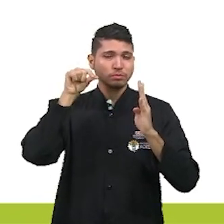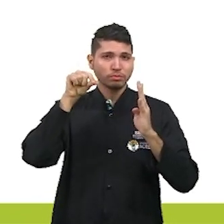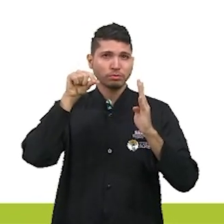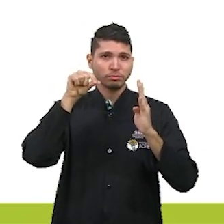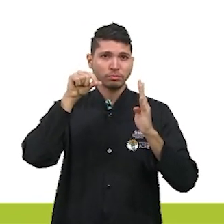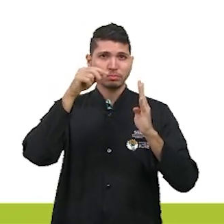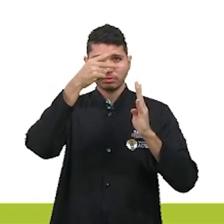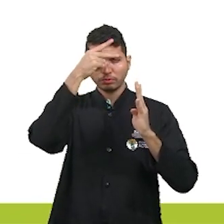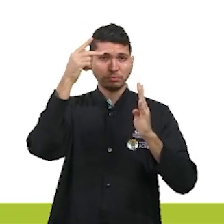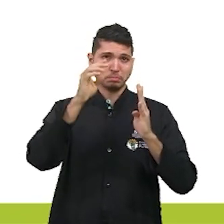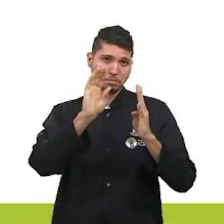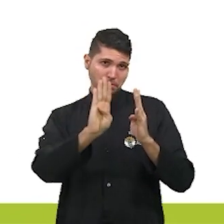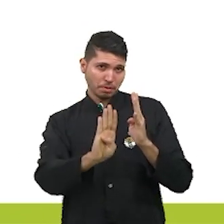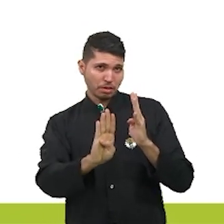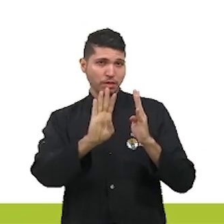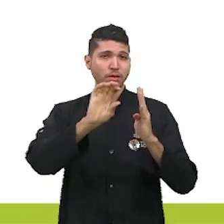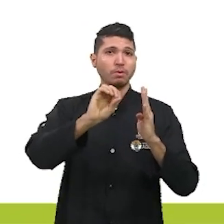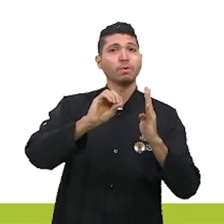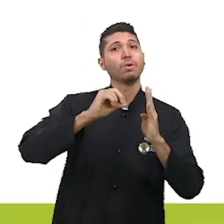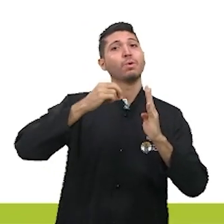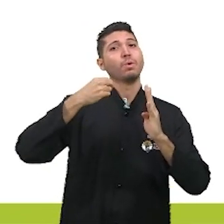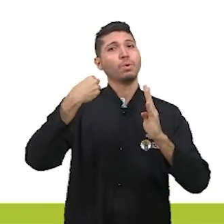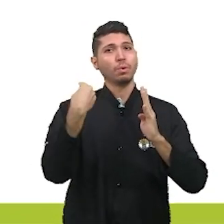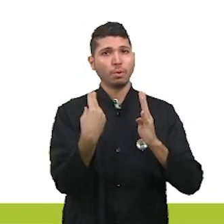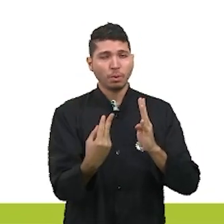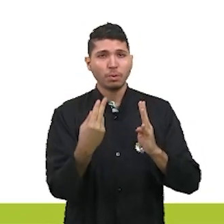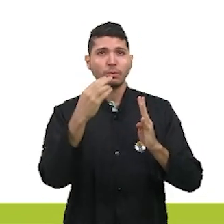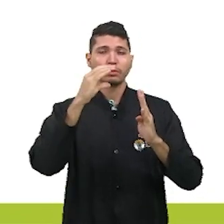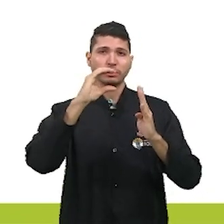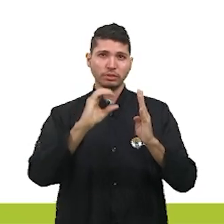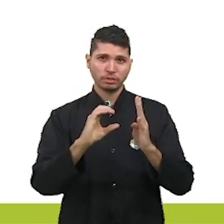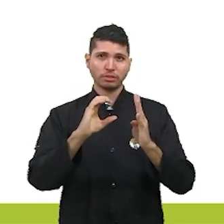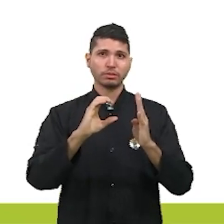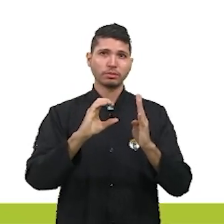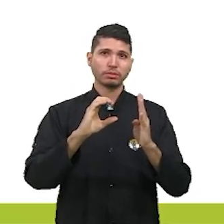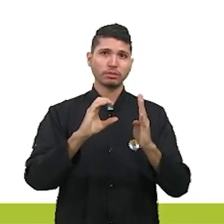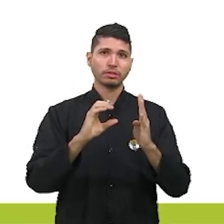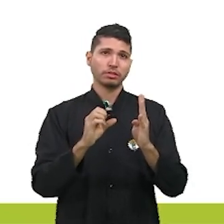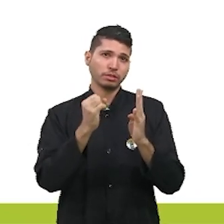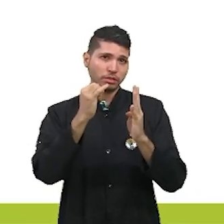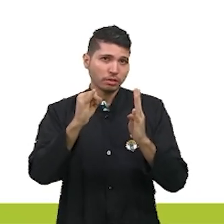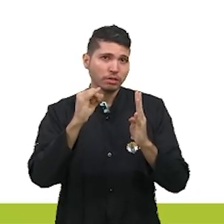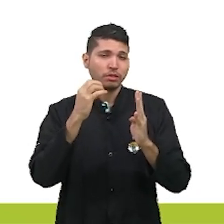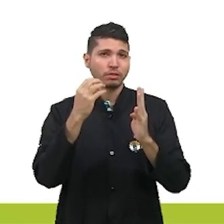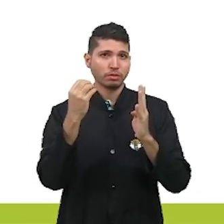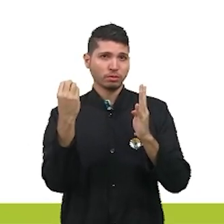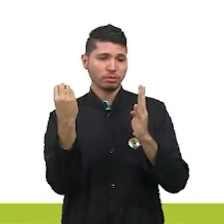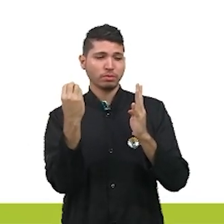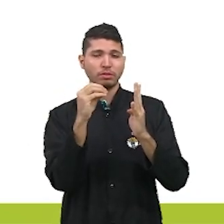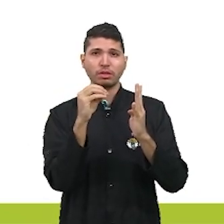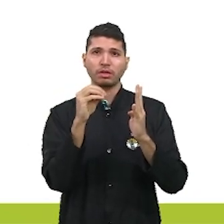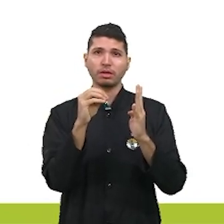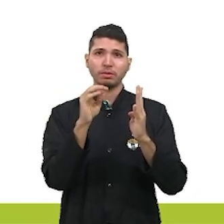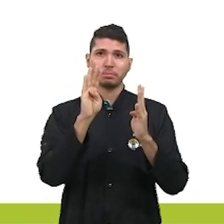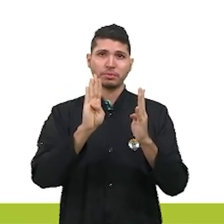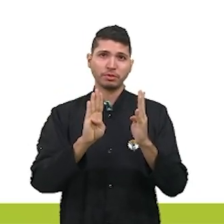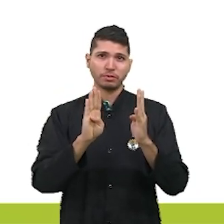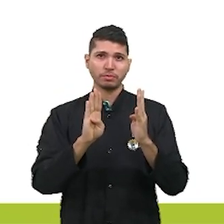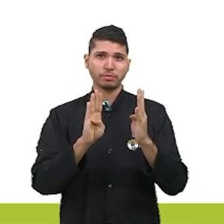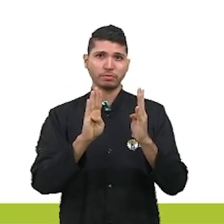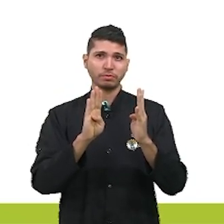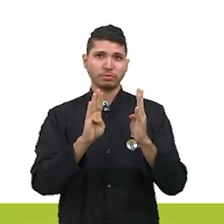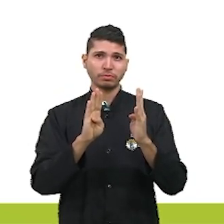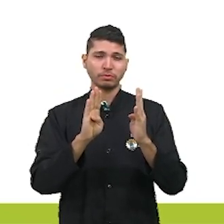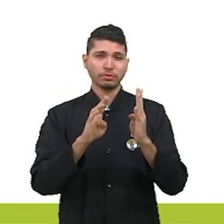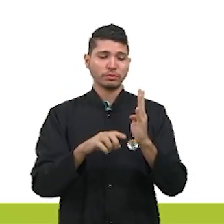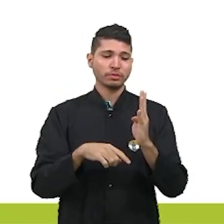C. Então você tem 2 possibilidades. Se você colocou a B na segunda posição da fila, é claro que só vai restar a